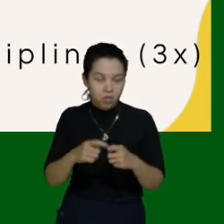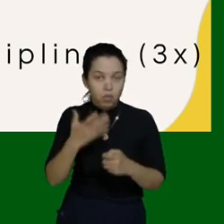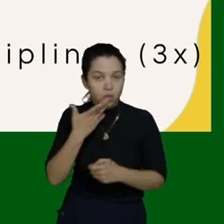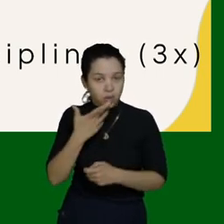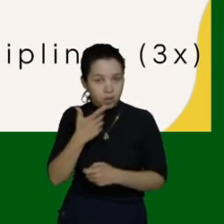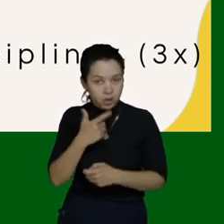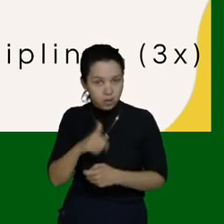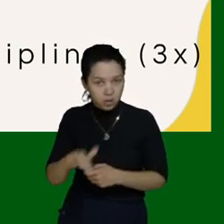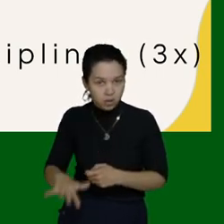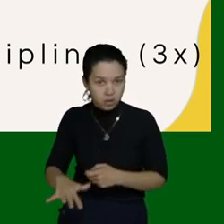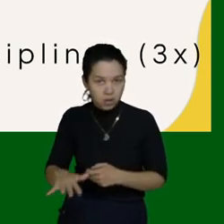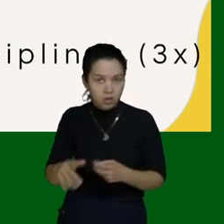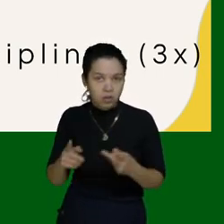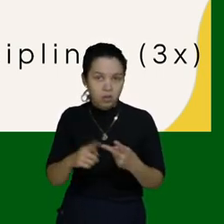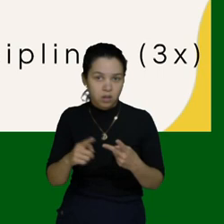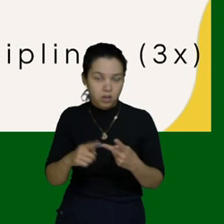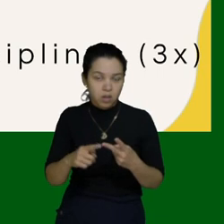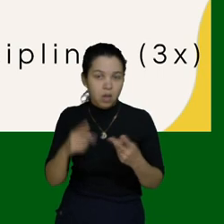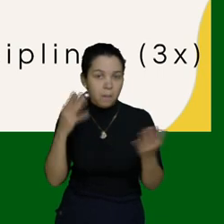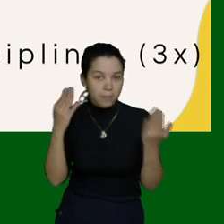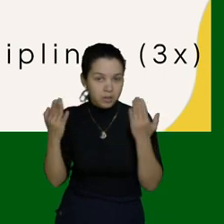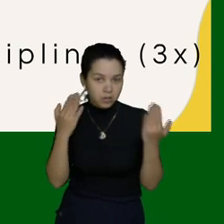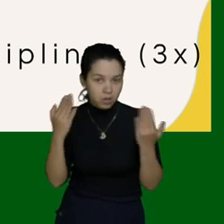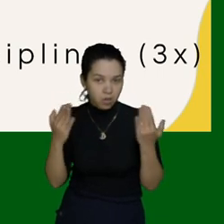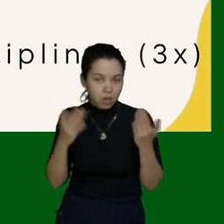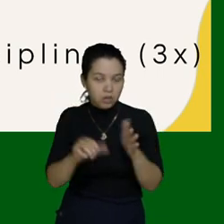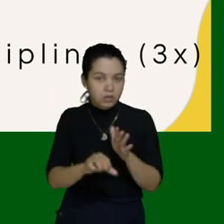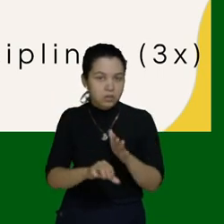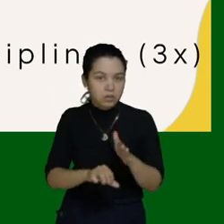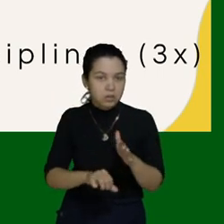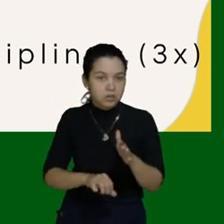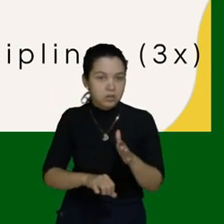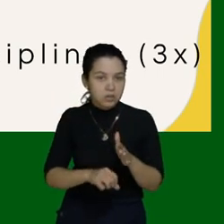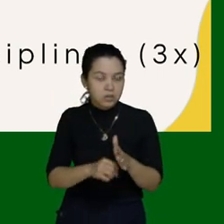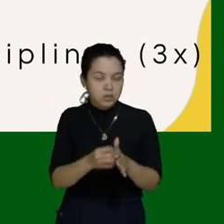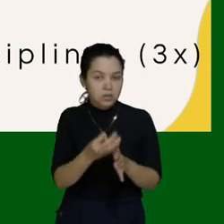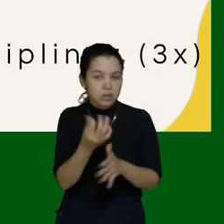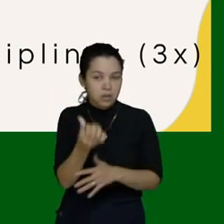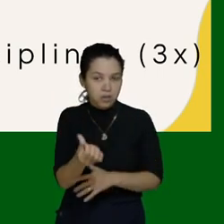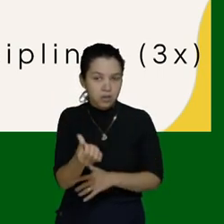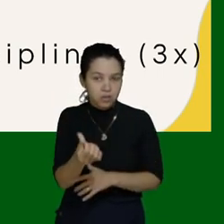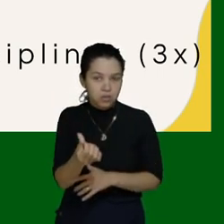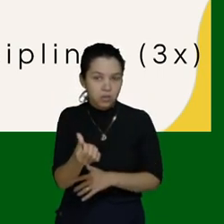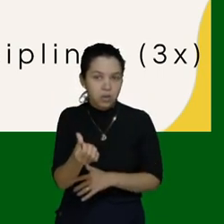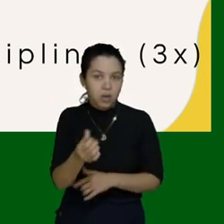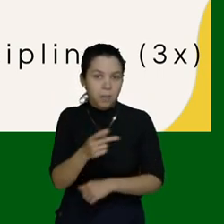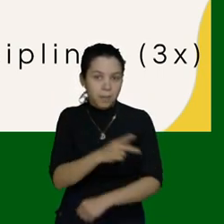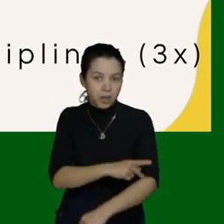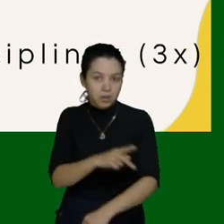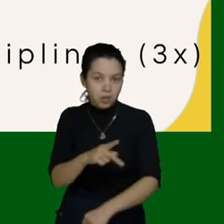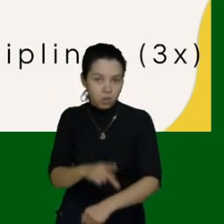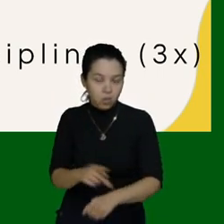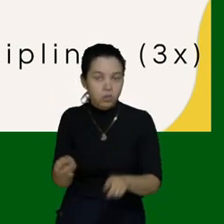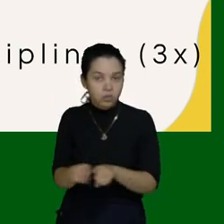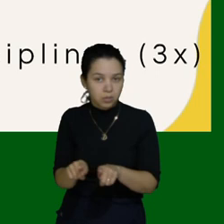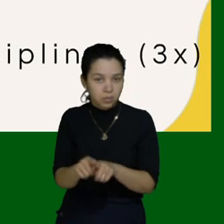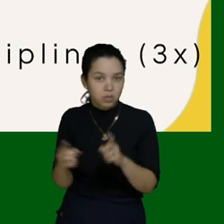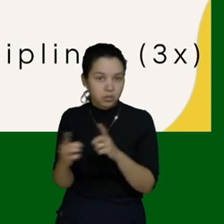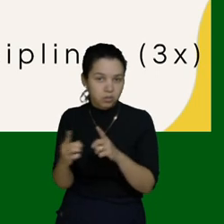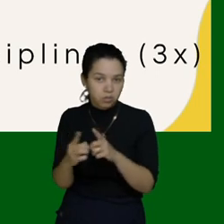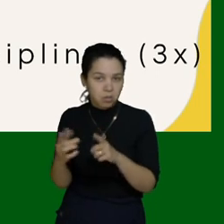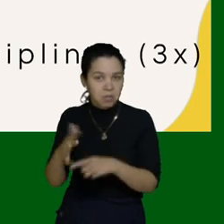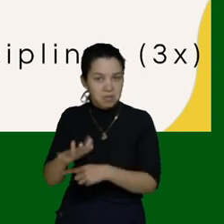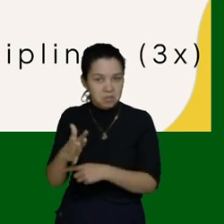psicólogo seis vezes no mínimo seis pedagogo também eh eh gira em torno de